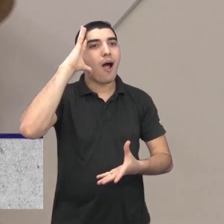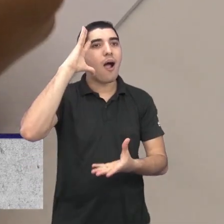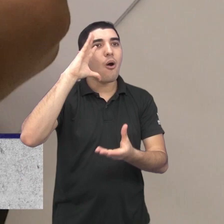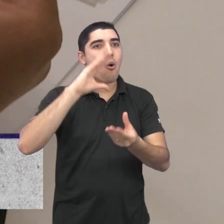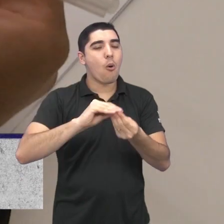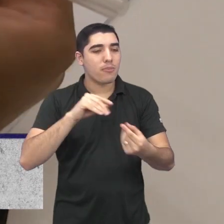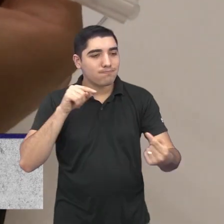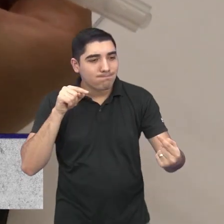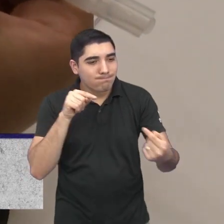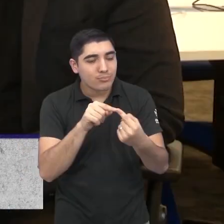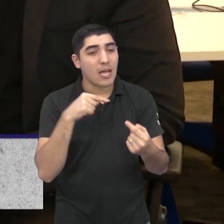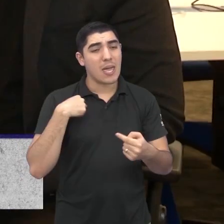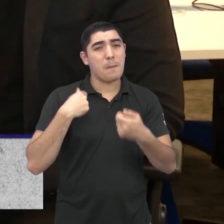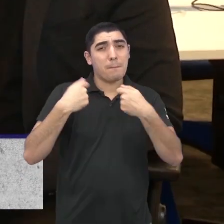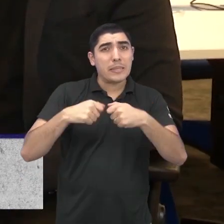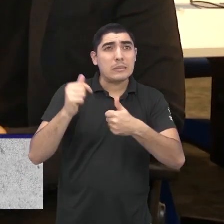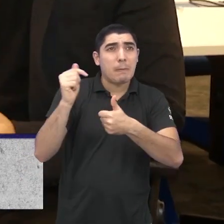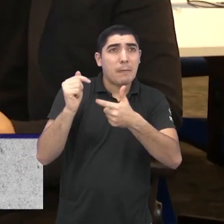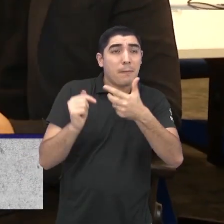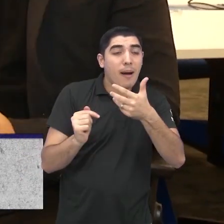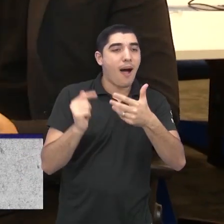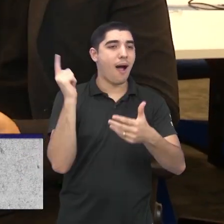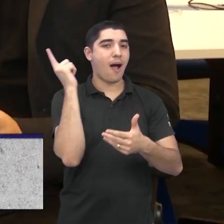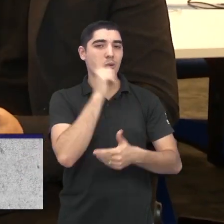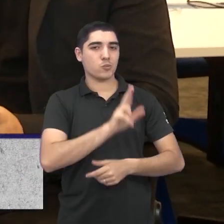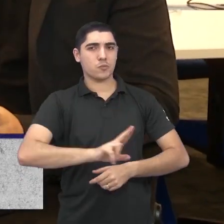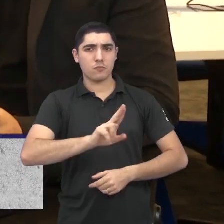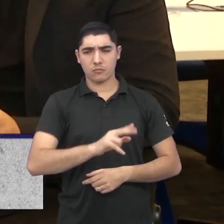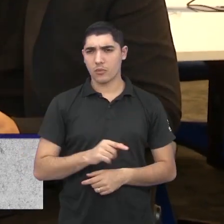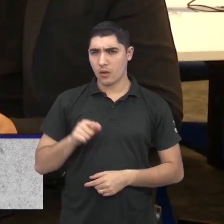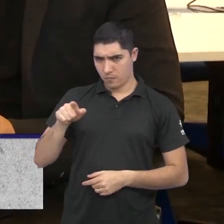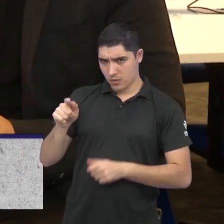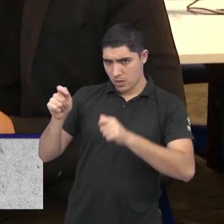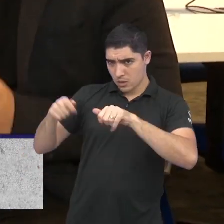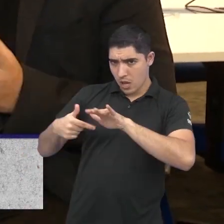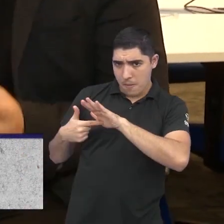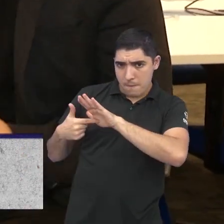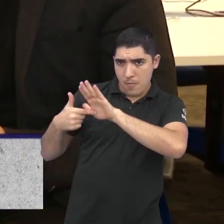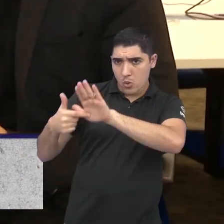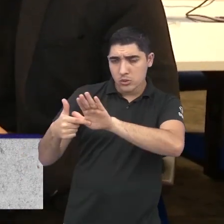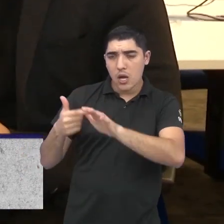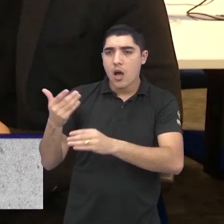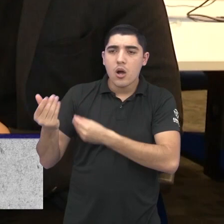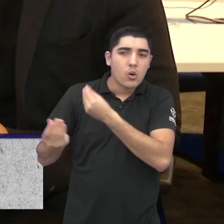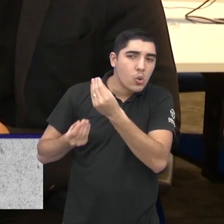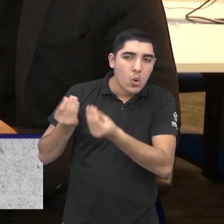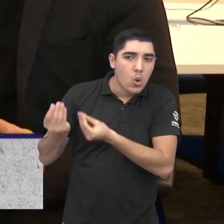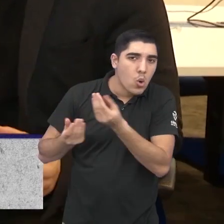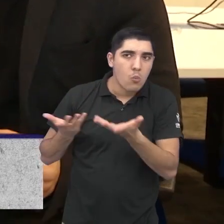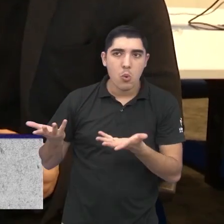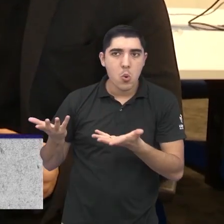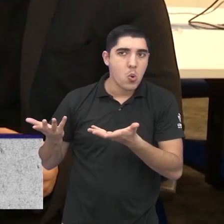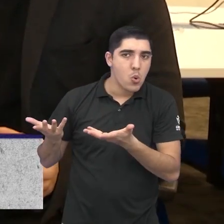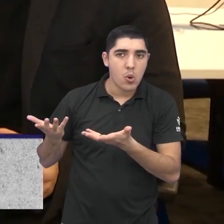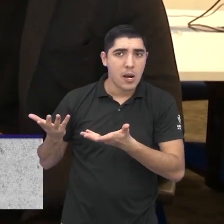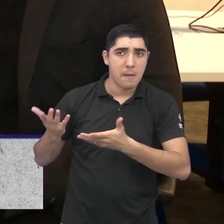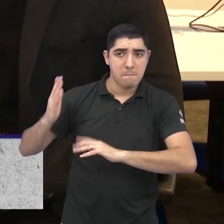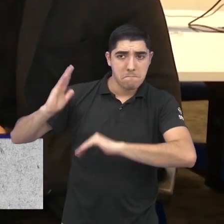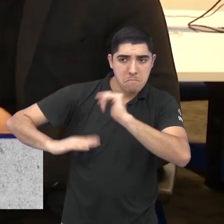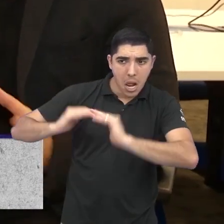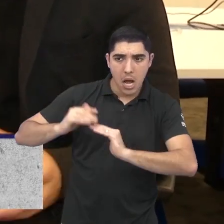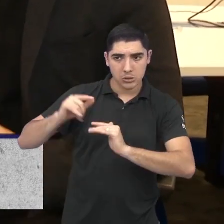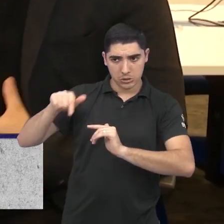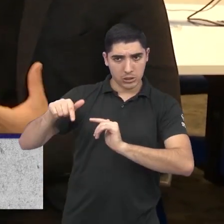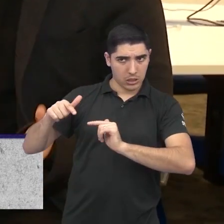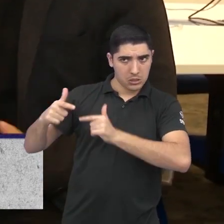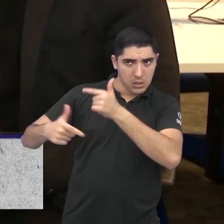sistema que ele vai utilizar. Perfeito. Você consegue mostrar para a gente algumas dinâmicas desse